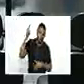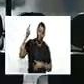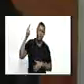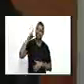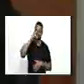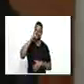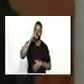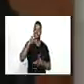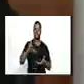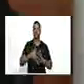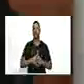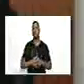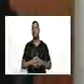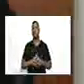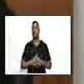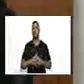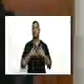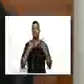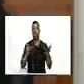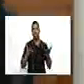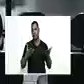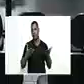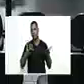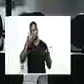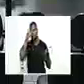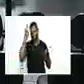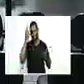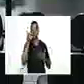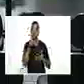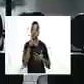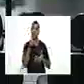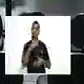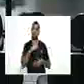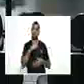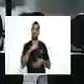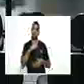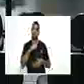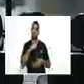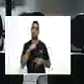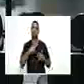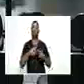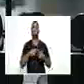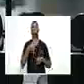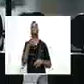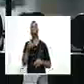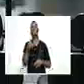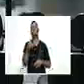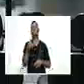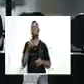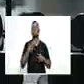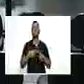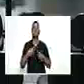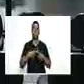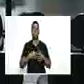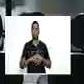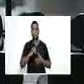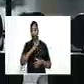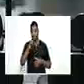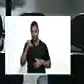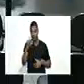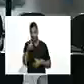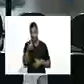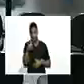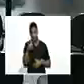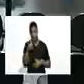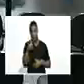verão esse esse esse pessoal das você já pegam já um do motivo que eles pegam É porque quando você pega mais cedo você não